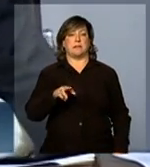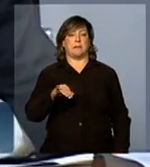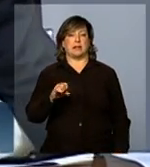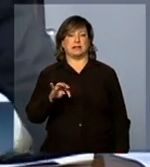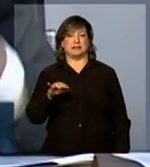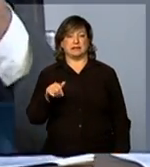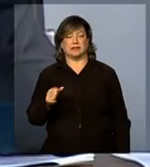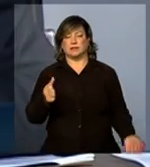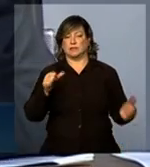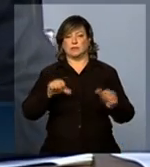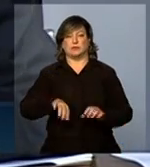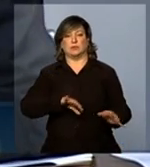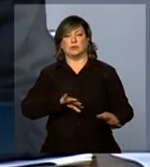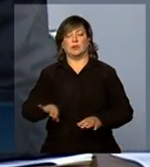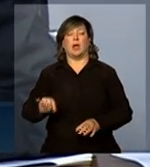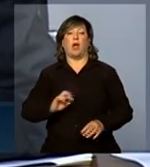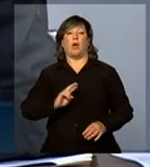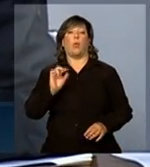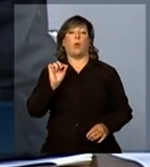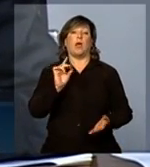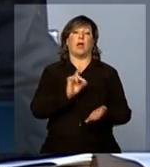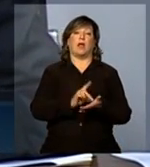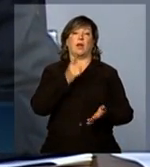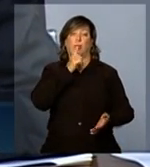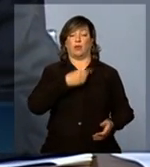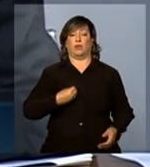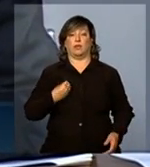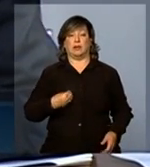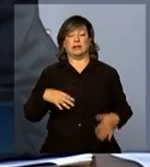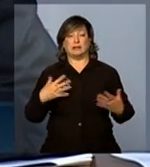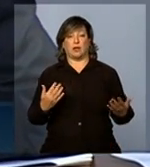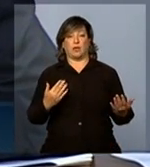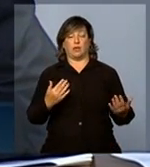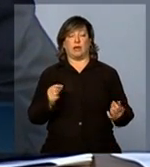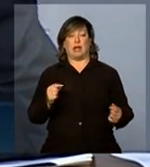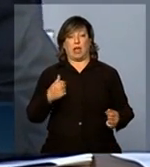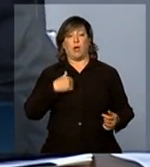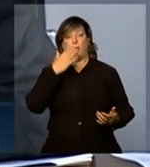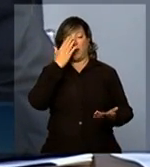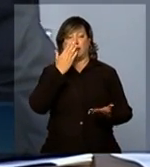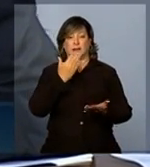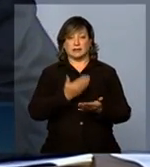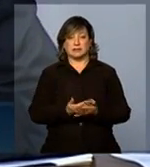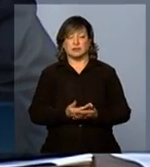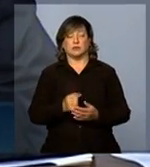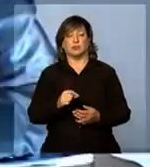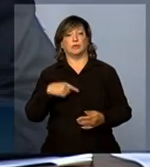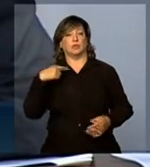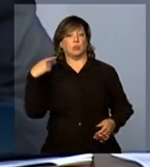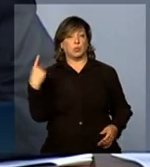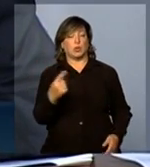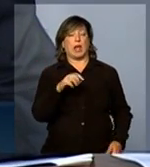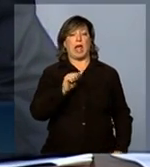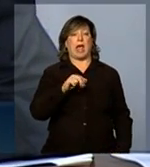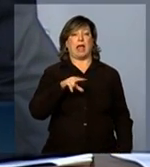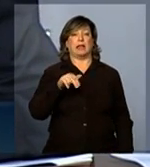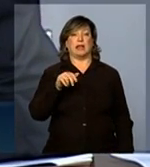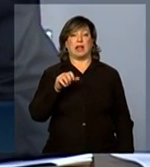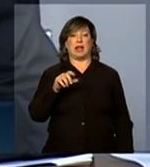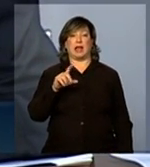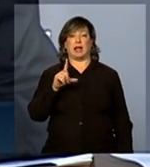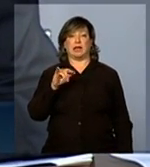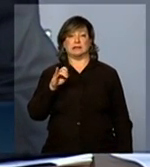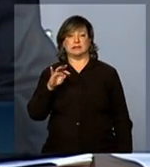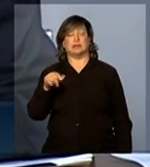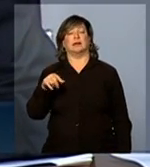ao resultado que realmente aconteceu. Portanto, eu acredito que os analistas terão muito trabalho esse fim de